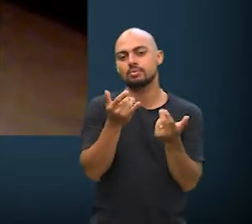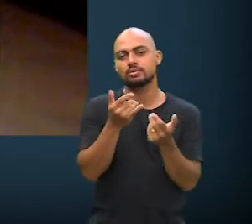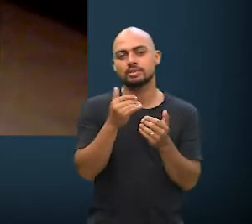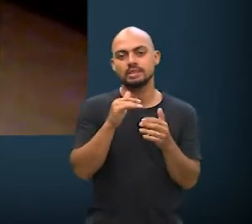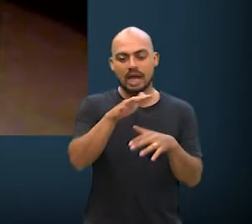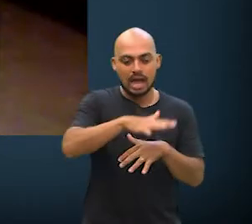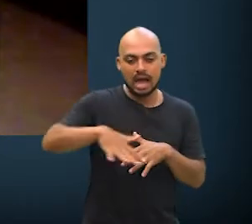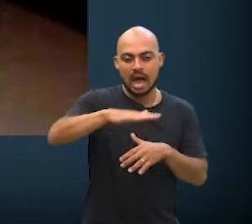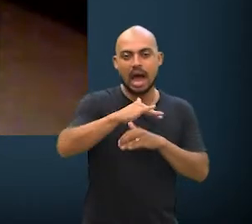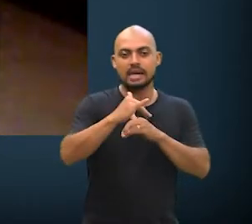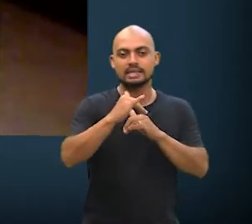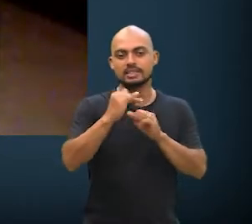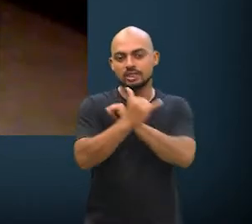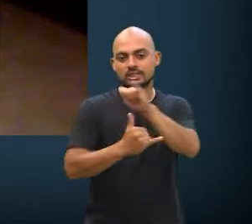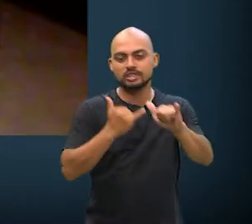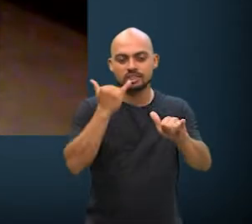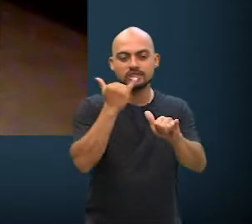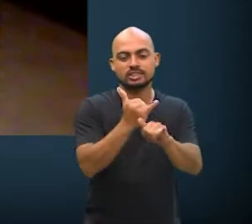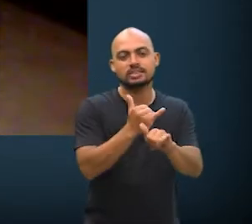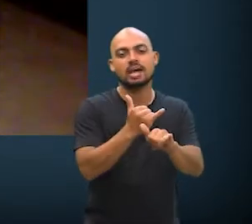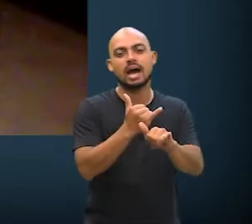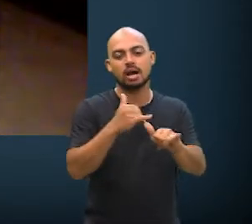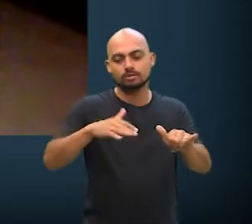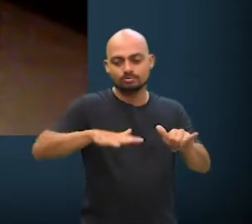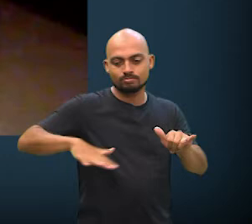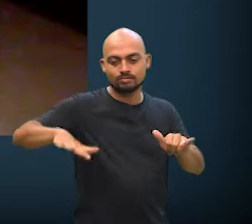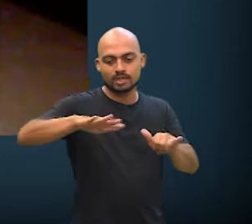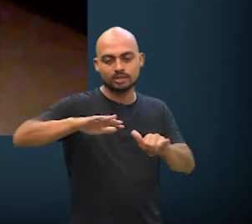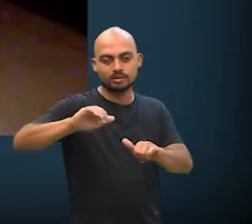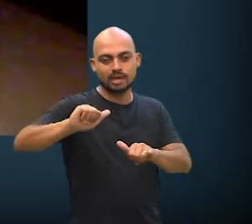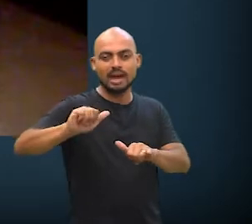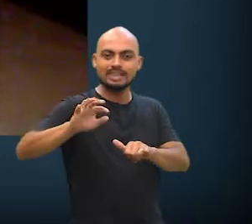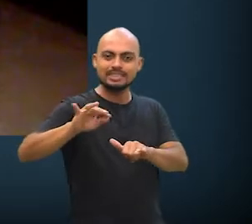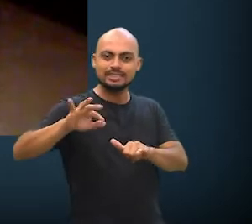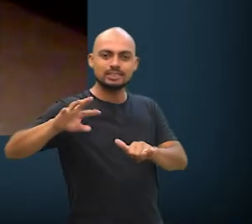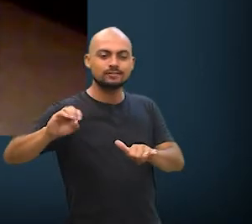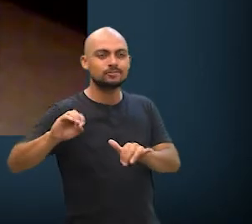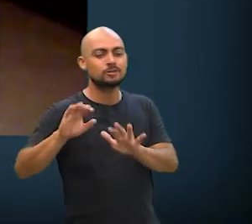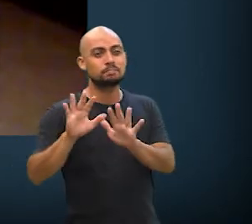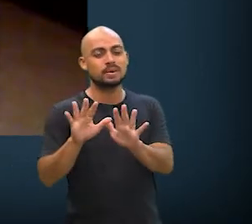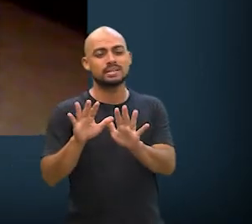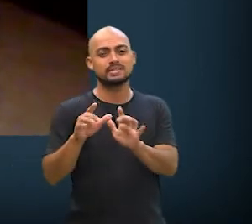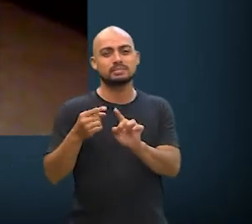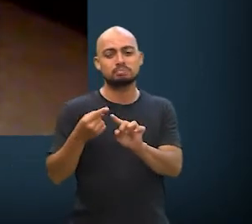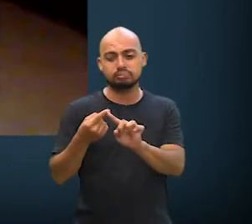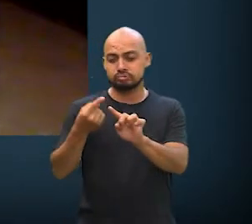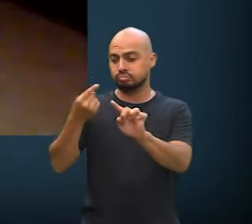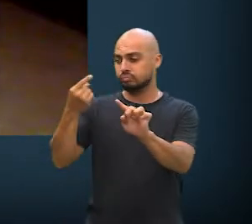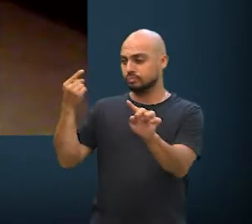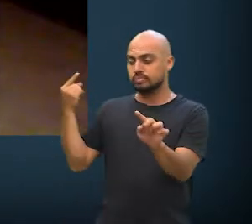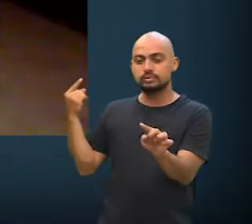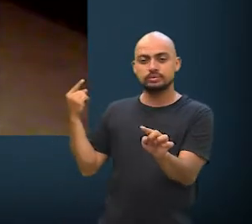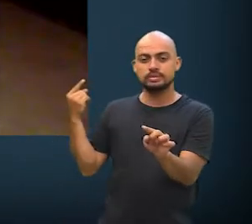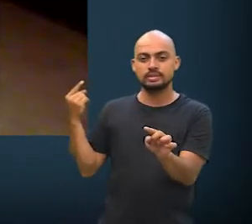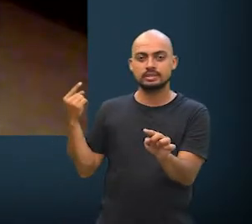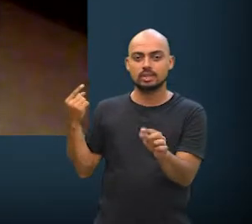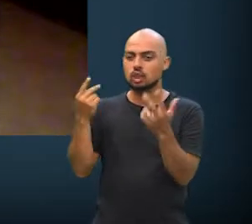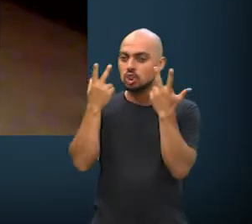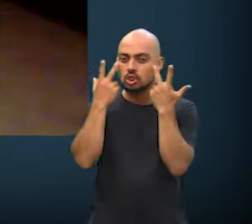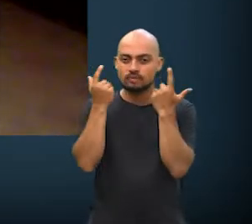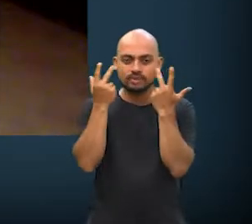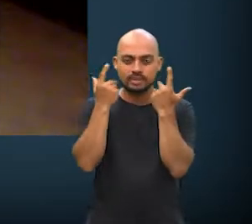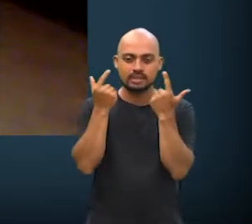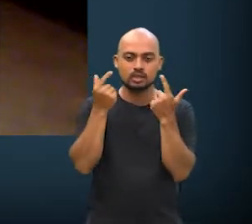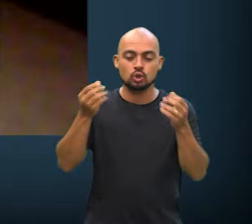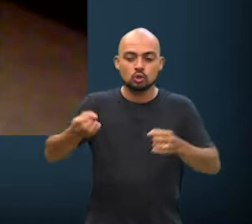digital, mercado de ativos e, né, traders e tudo mais. Mas há vários anos atrás isso não era uma novidade, né?